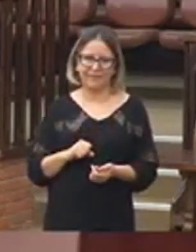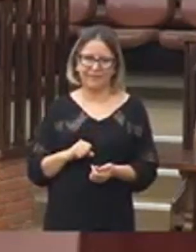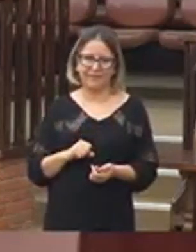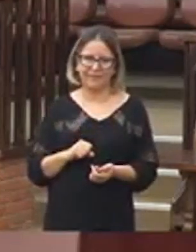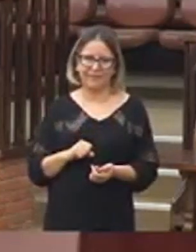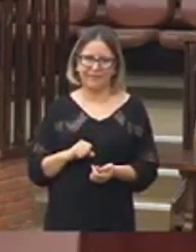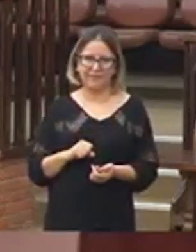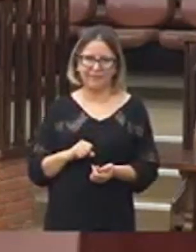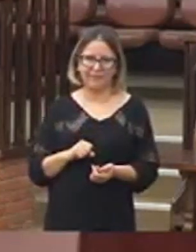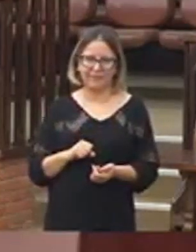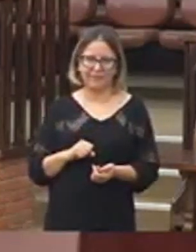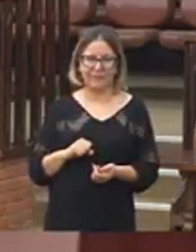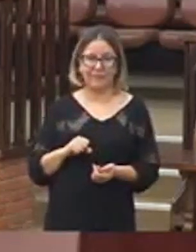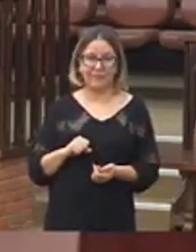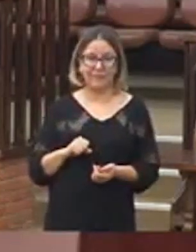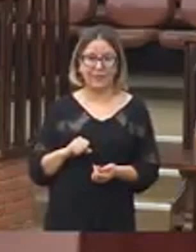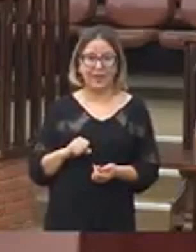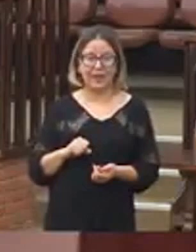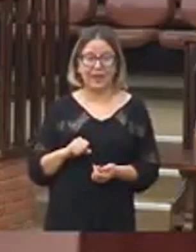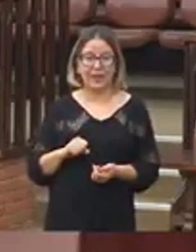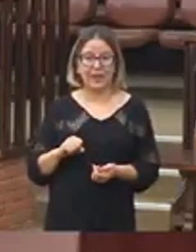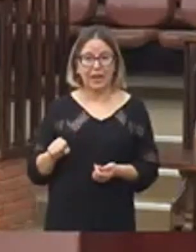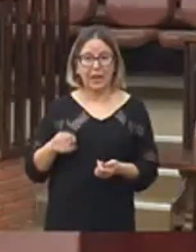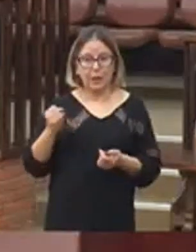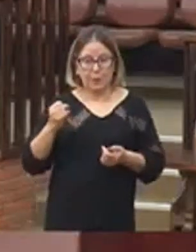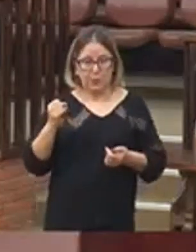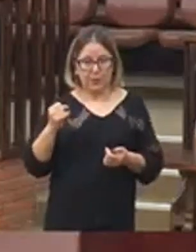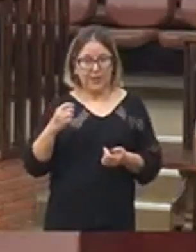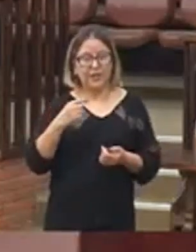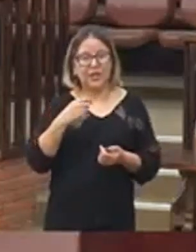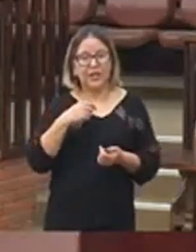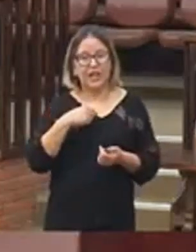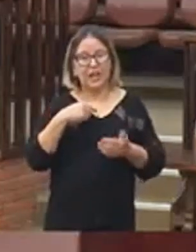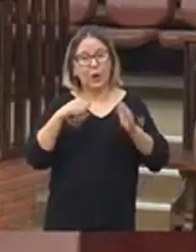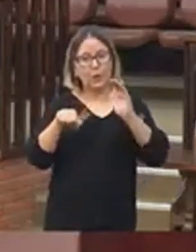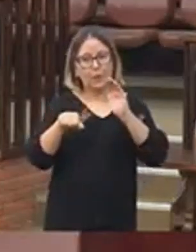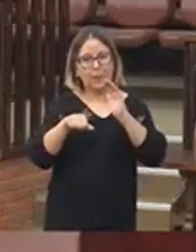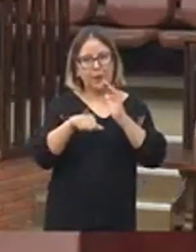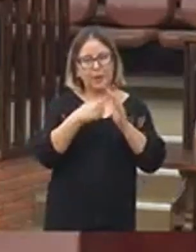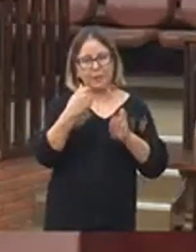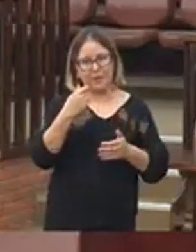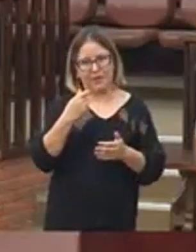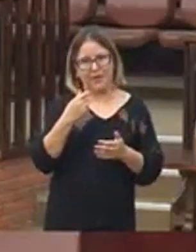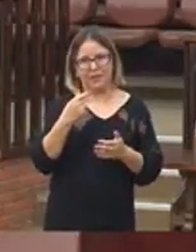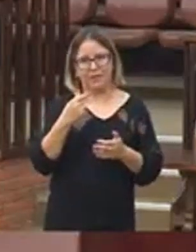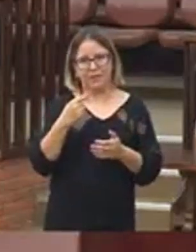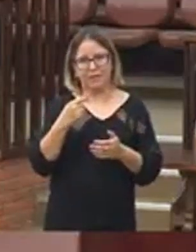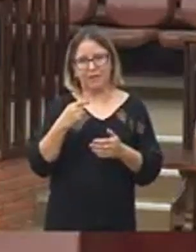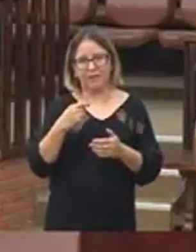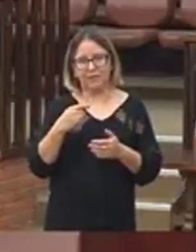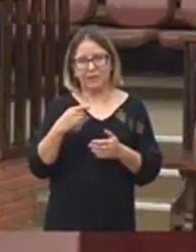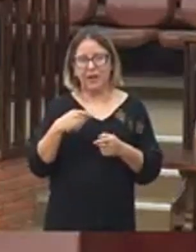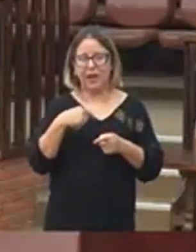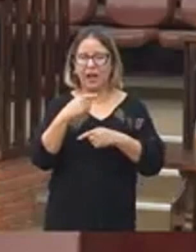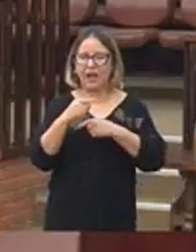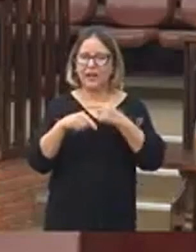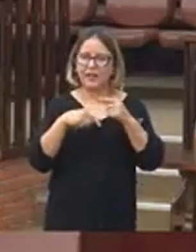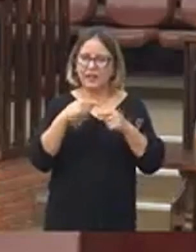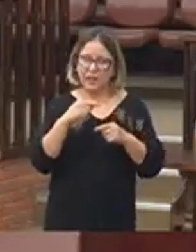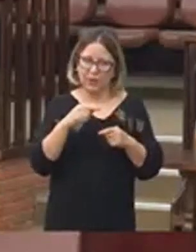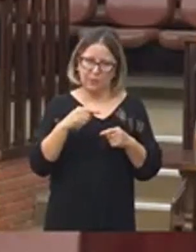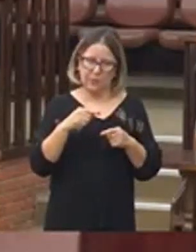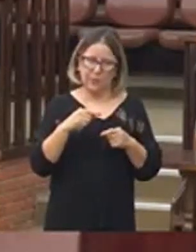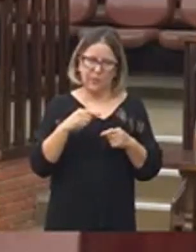primeiro lugar o seu amor, e qualquer serviço que venha depois será feito com os pés leves e com